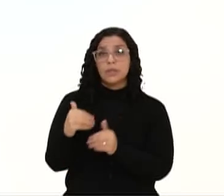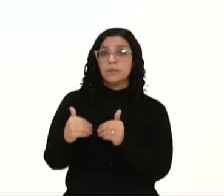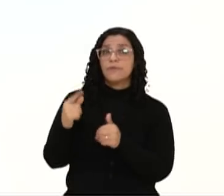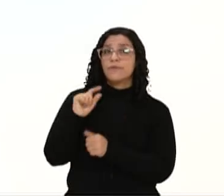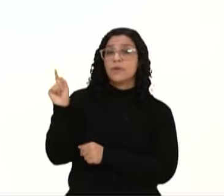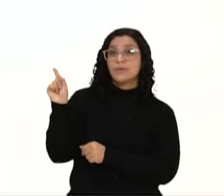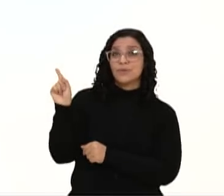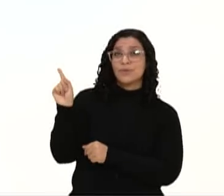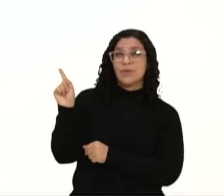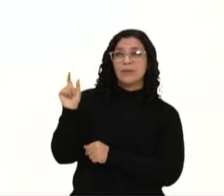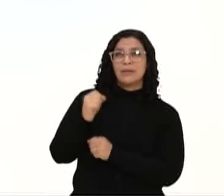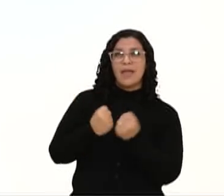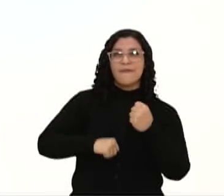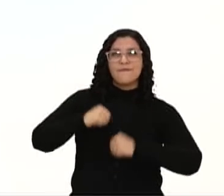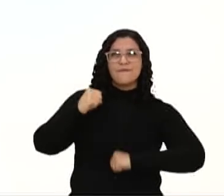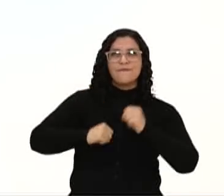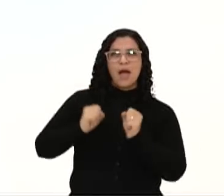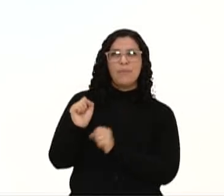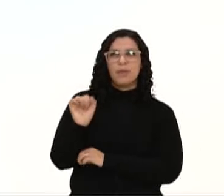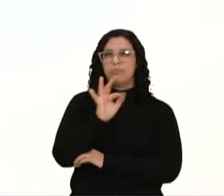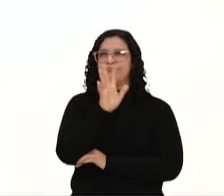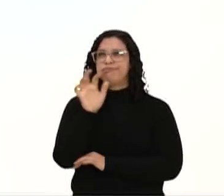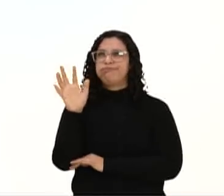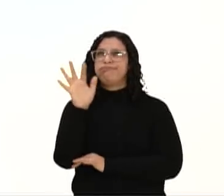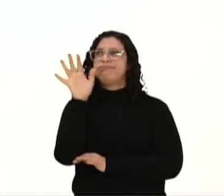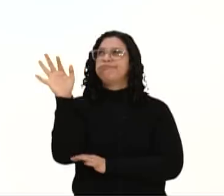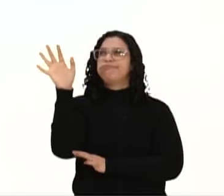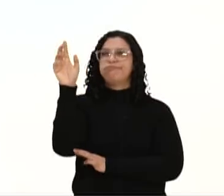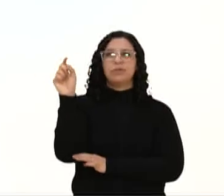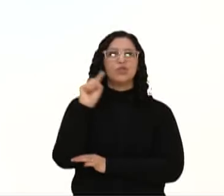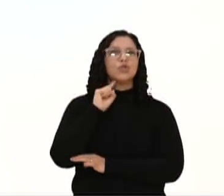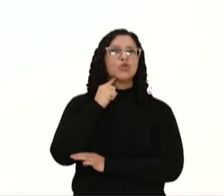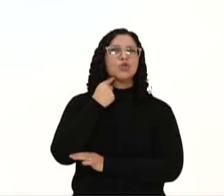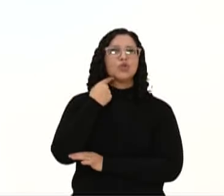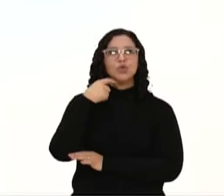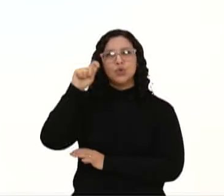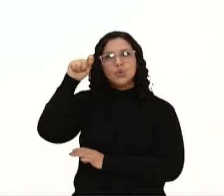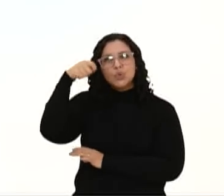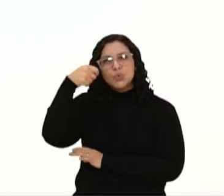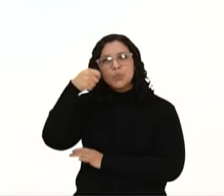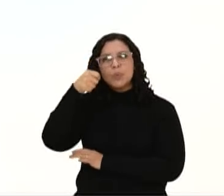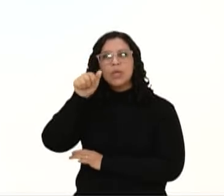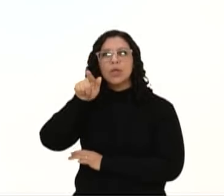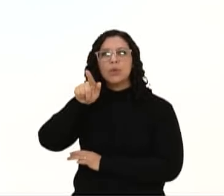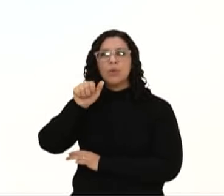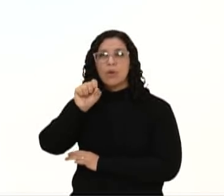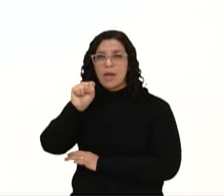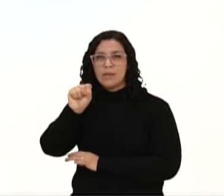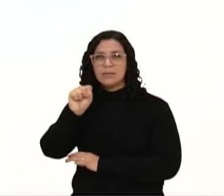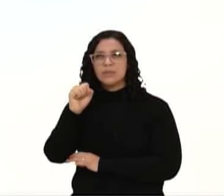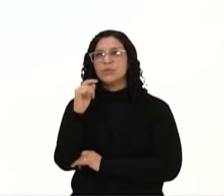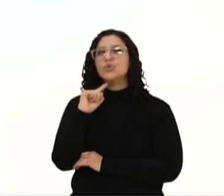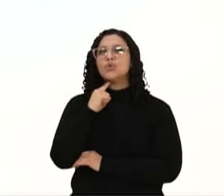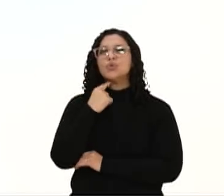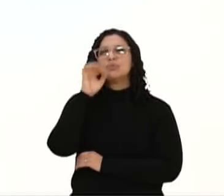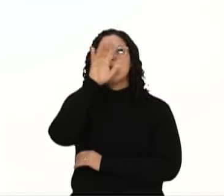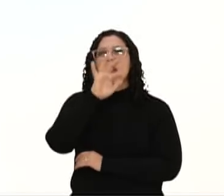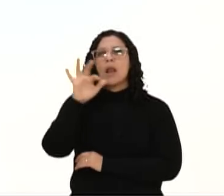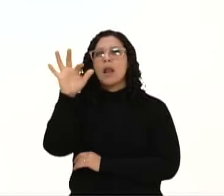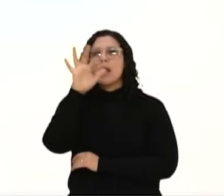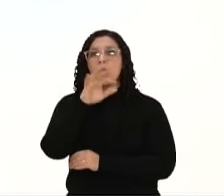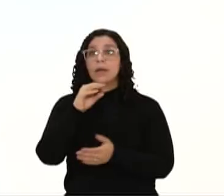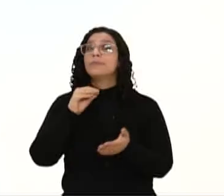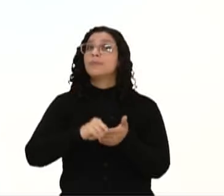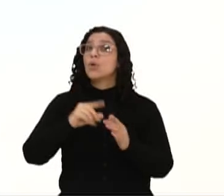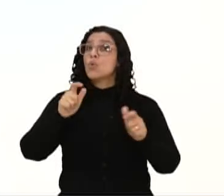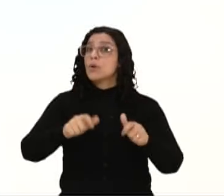Brasil. E a imagem ali traz bem para nós essa ideia dessa concentração de gases poluentes na atmosfera. Principalmente em áreas